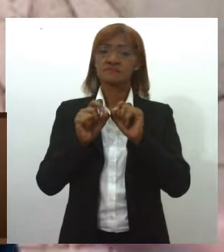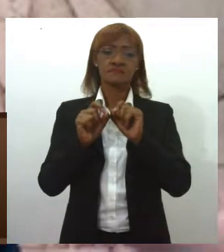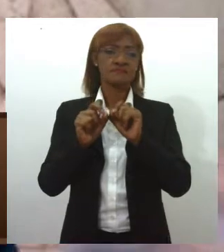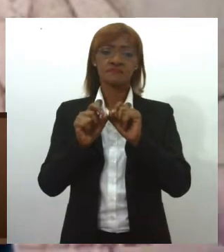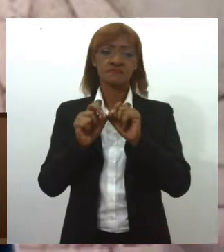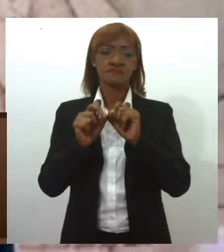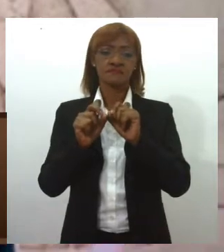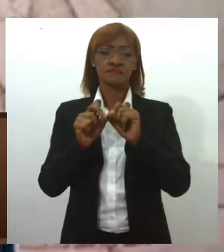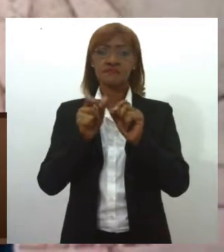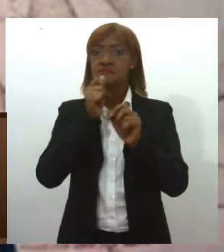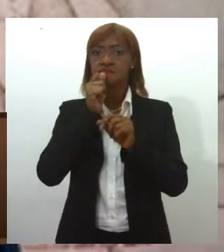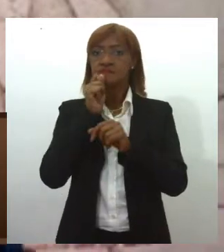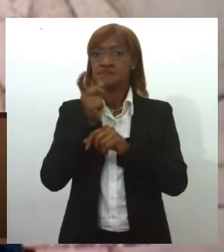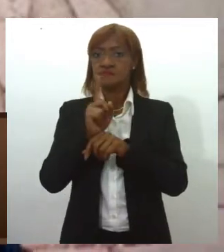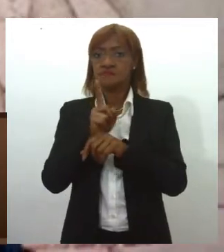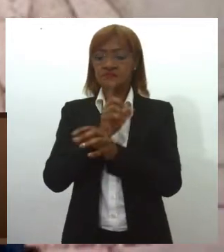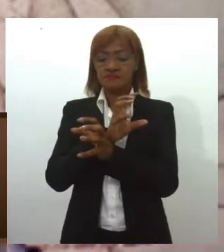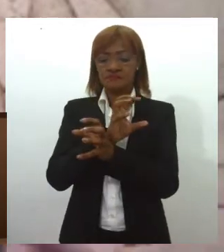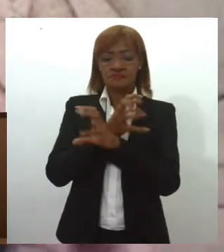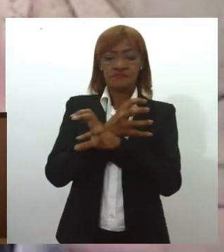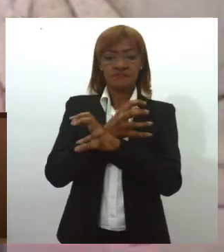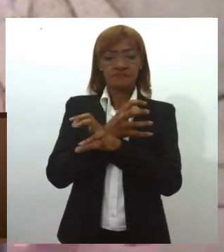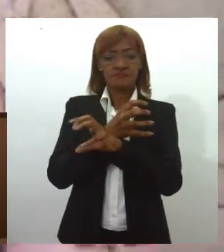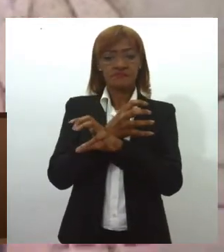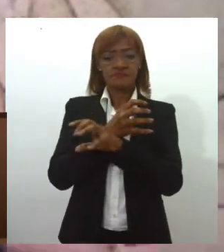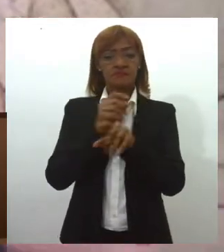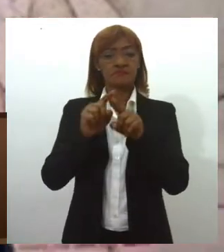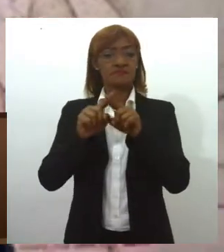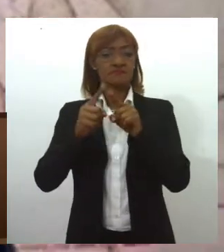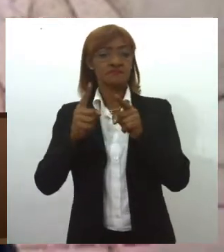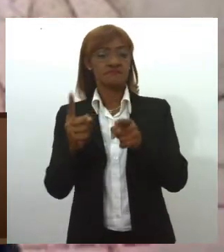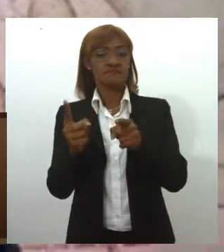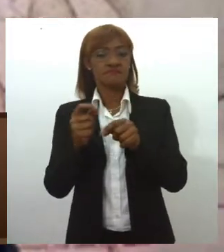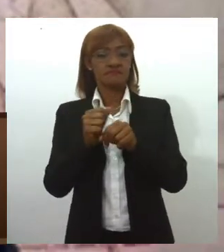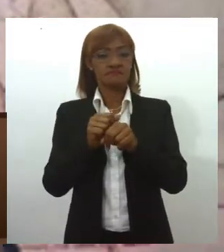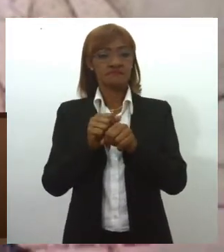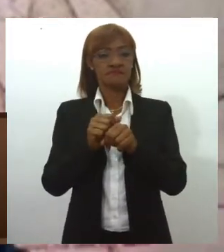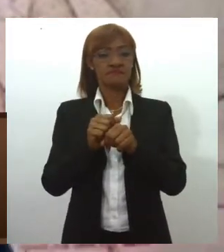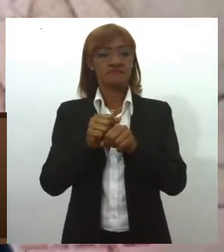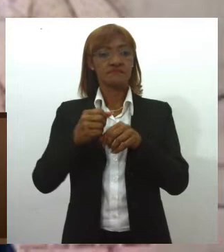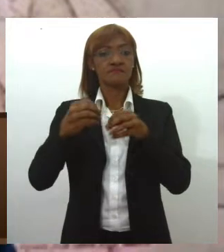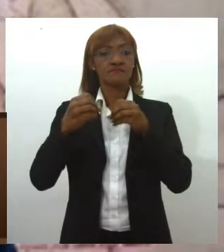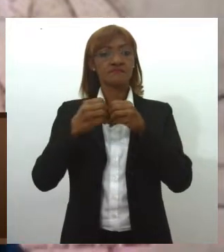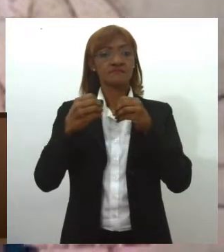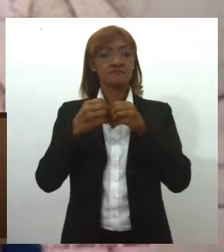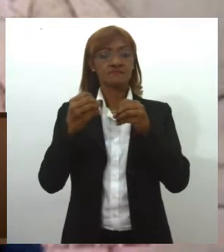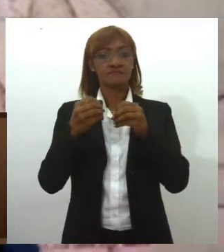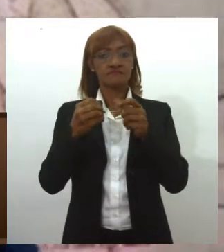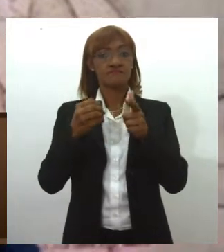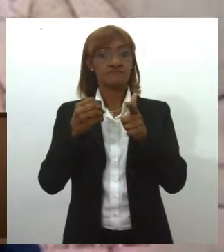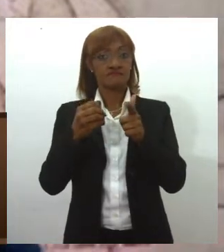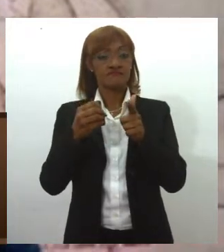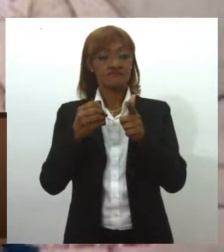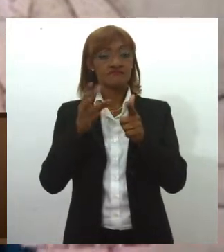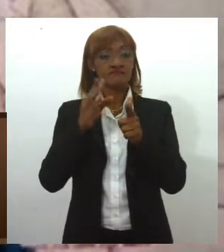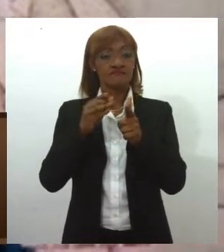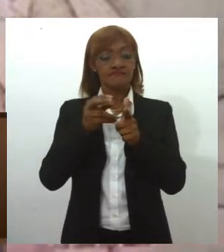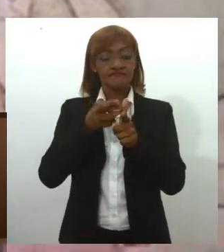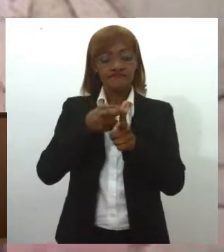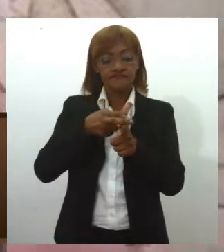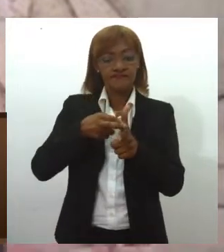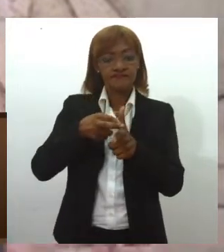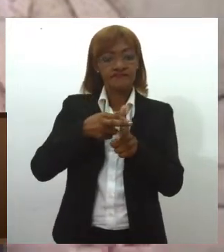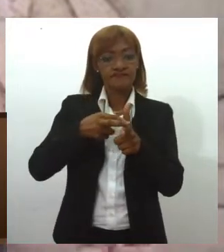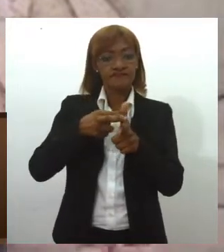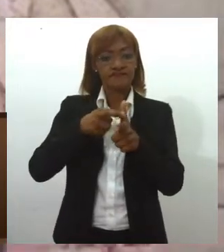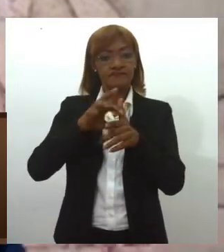os ossos e os órgãos à distância, mas foi para os gânglios que ficam próximos à próstata. A gente chama isso de